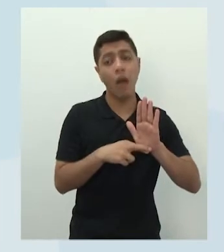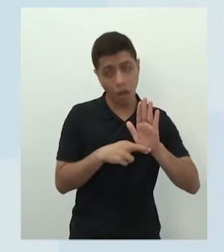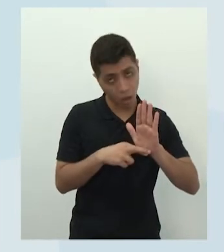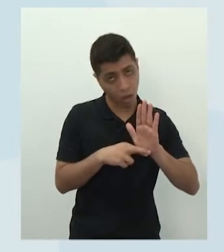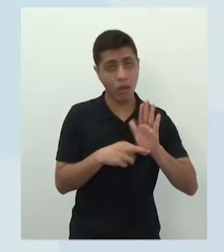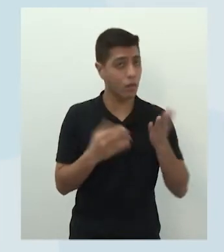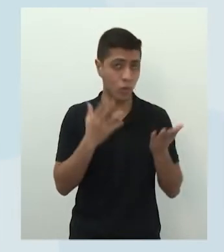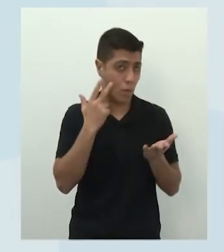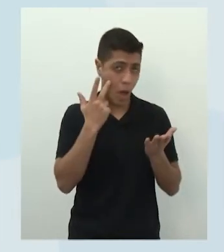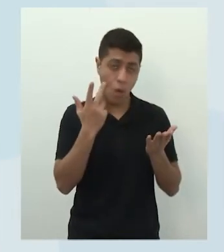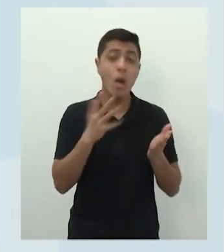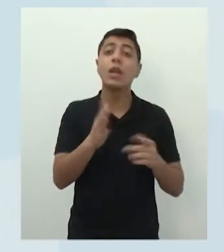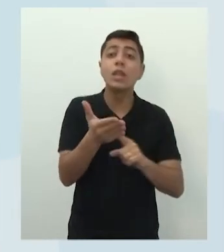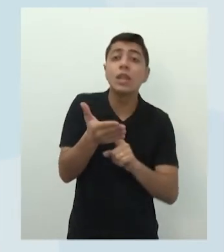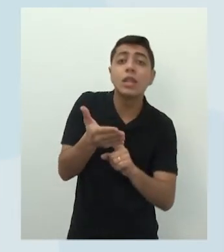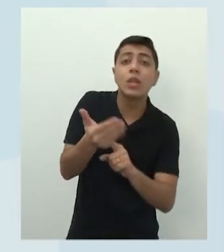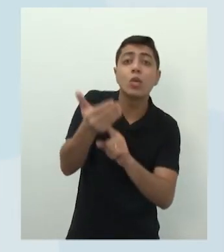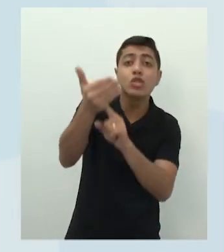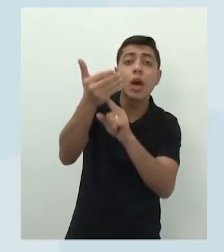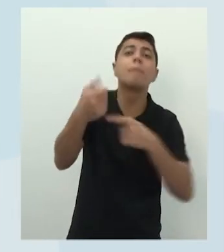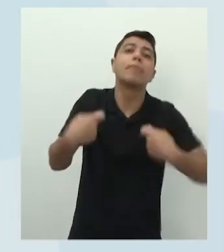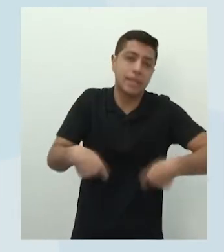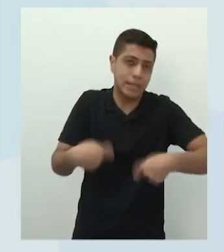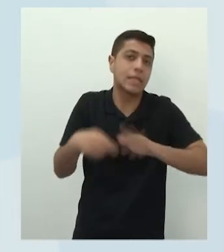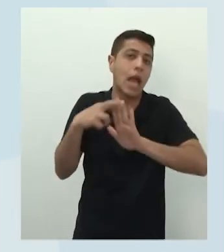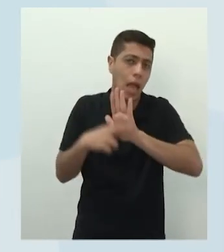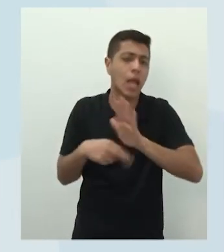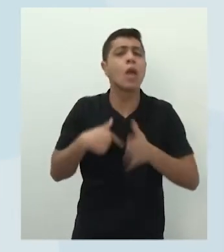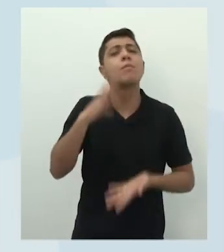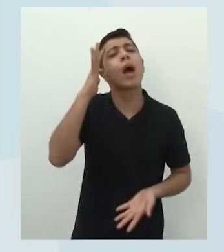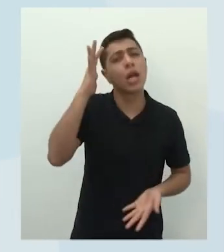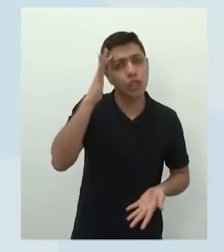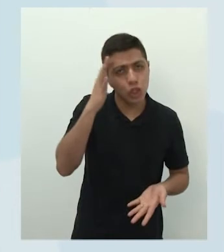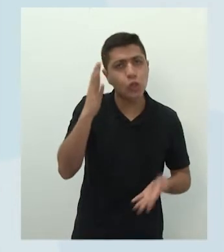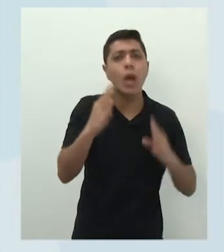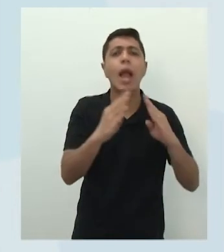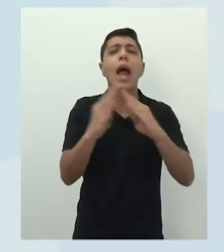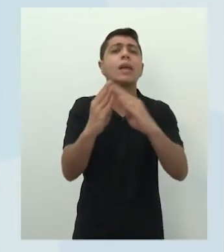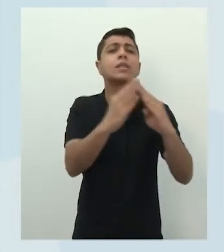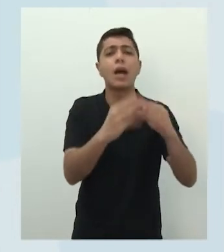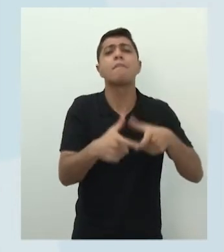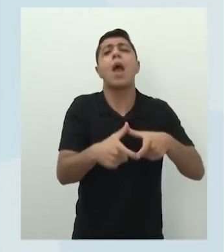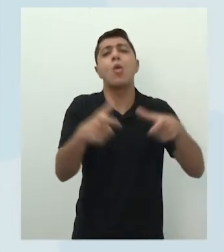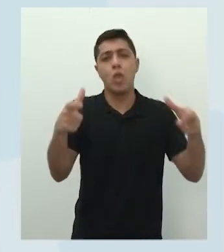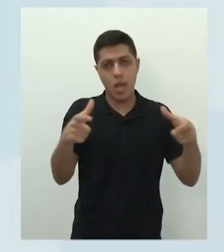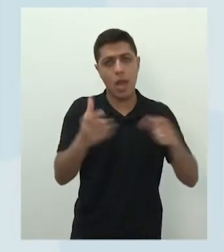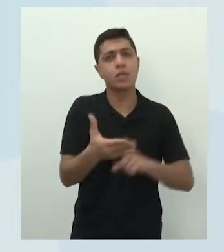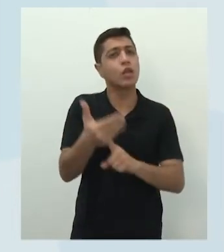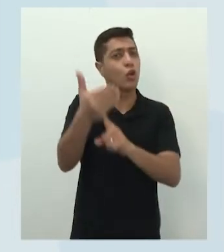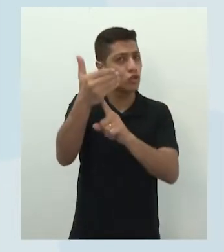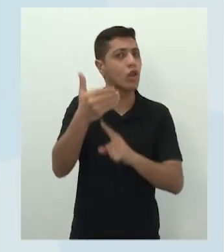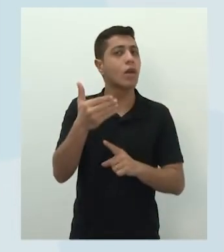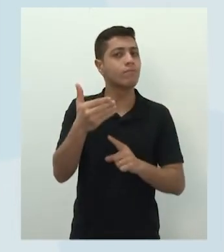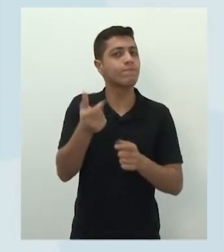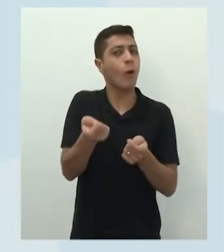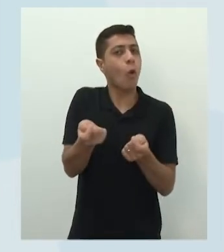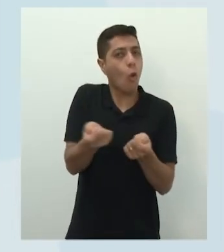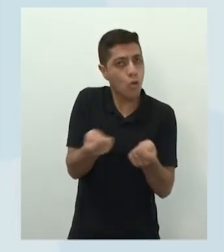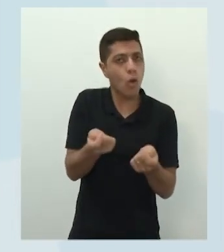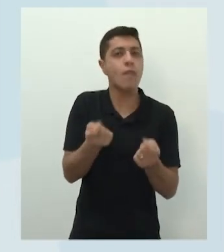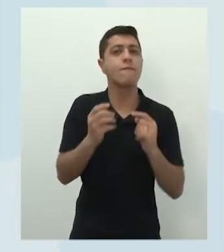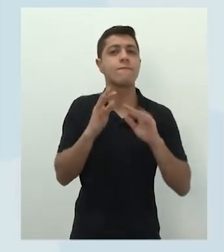que ser regrado, e que imagino que na maioria das casas são regradas aí pela família. Então, essas três premissas são bastante